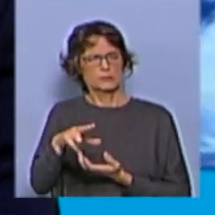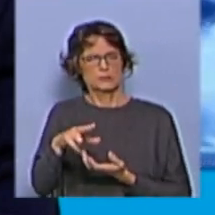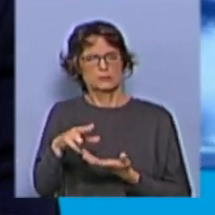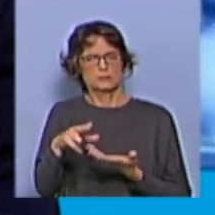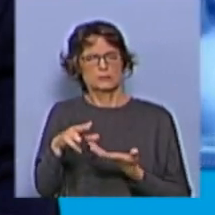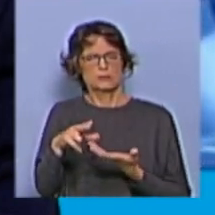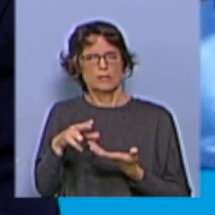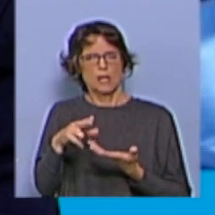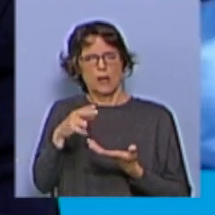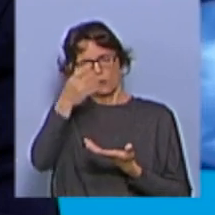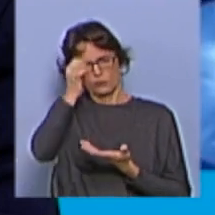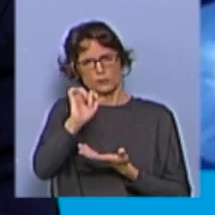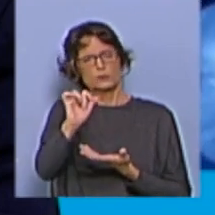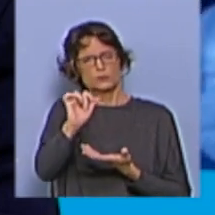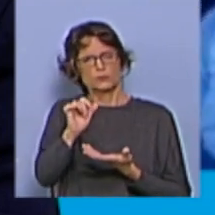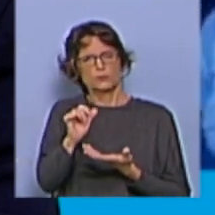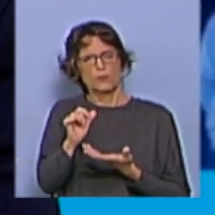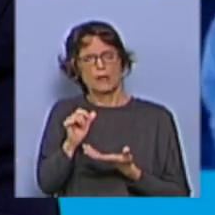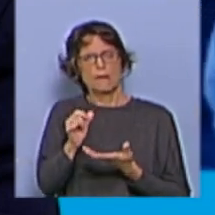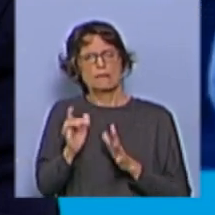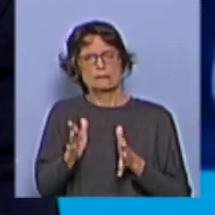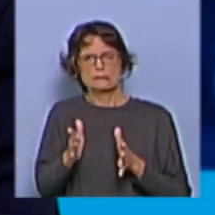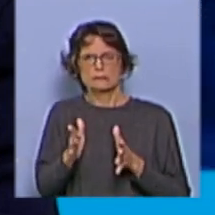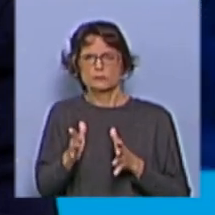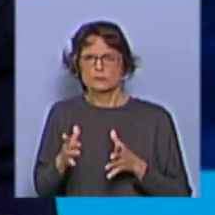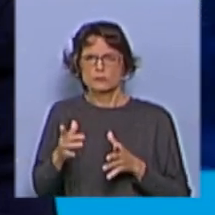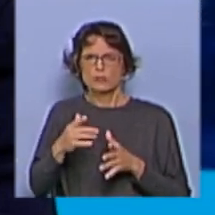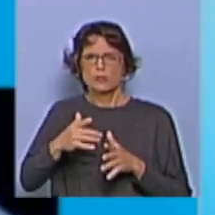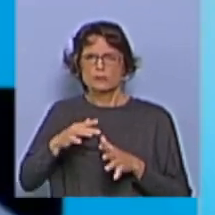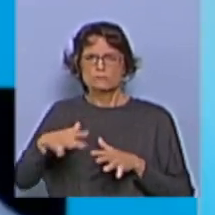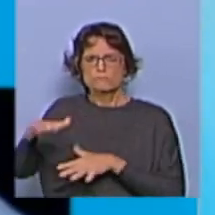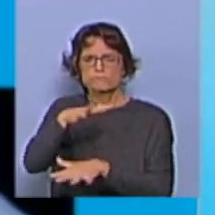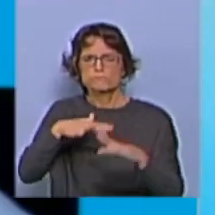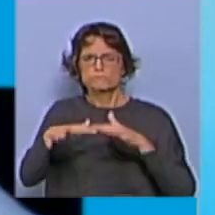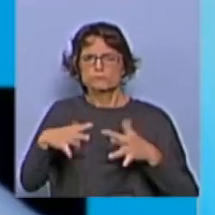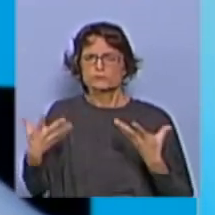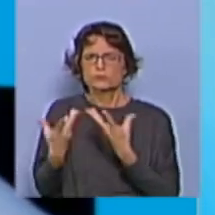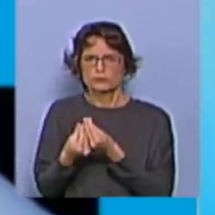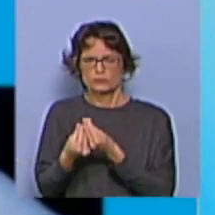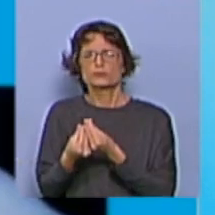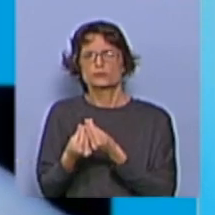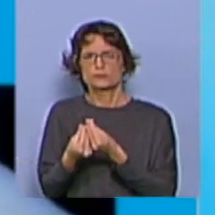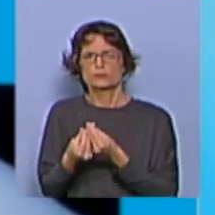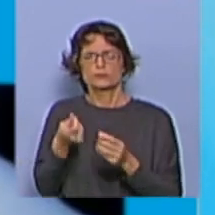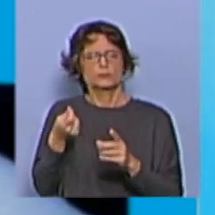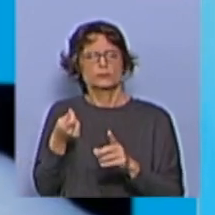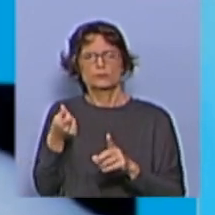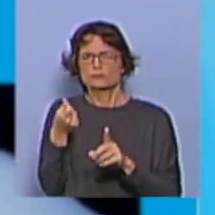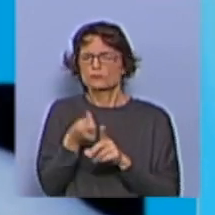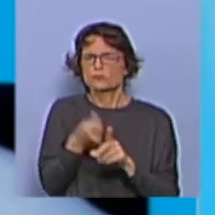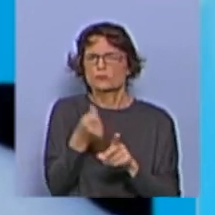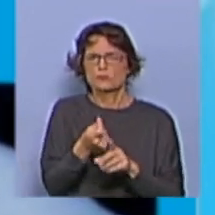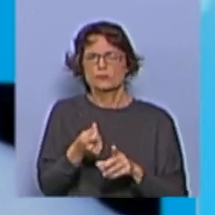torno de uma causa comum, que foi o combate à pandemia, e que agora reivindica também uma causa social de